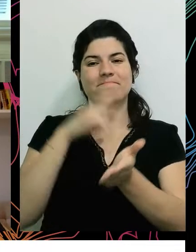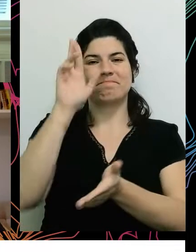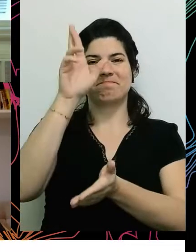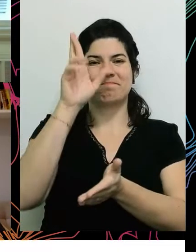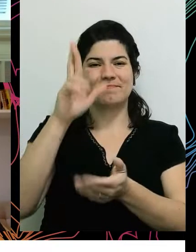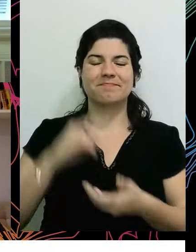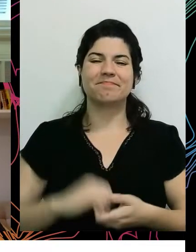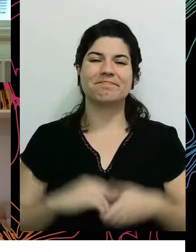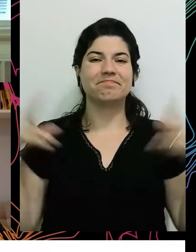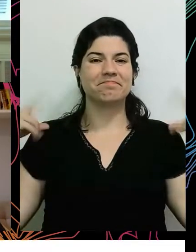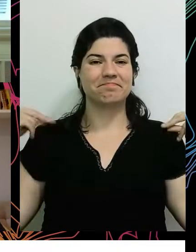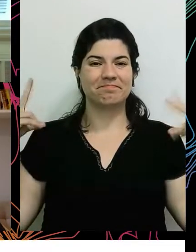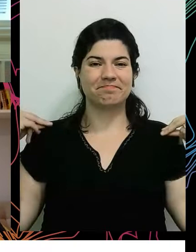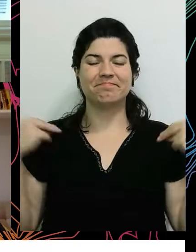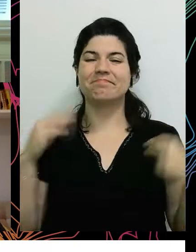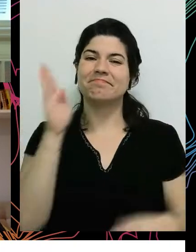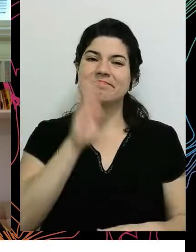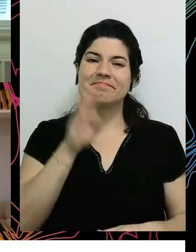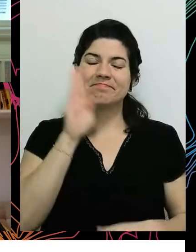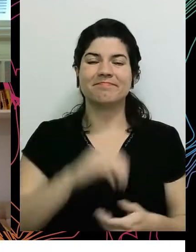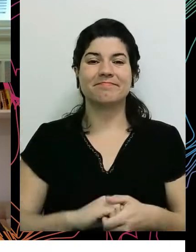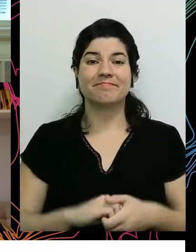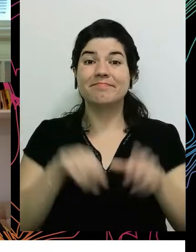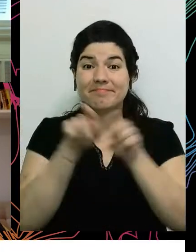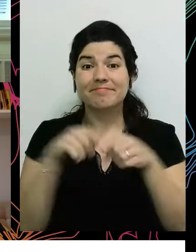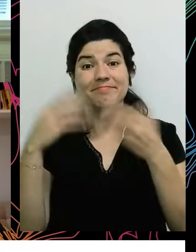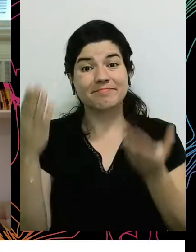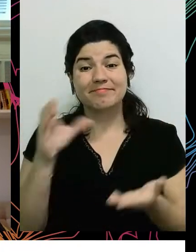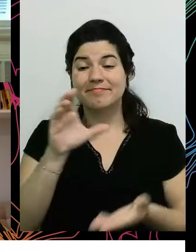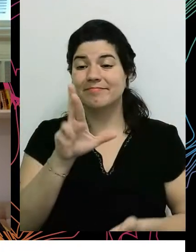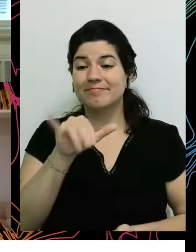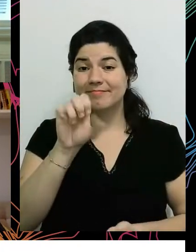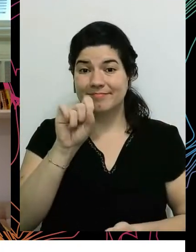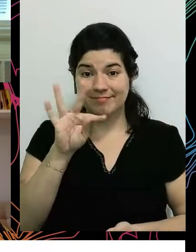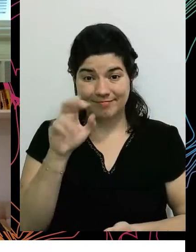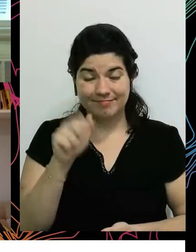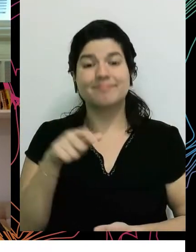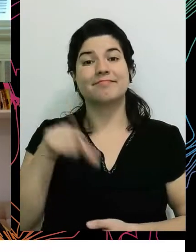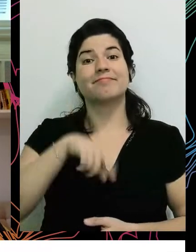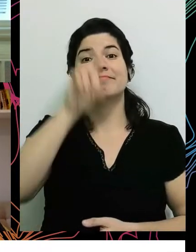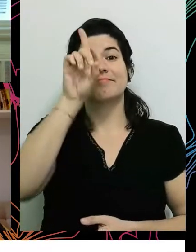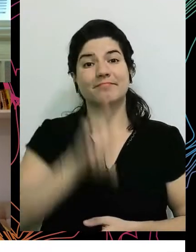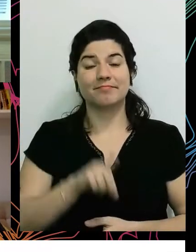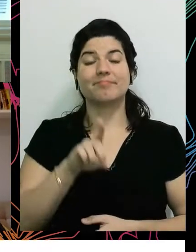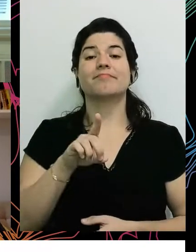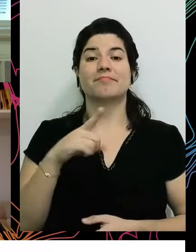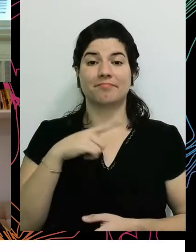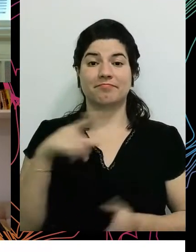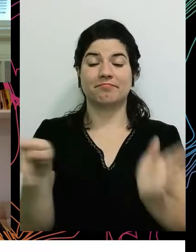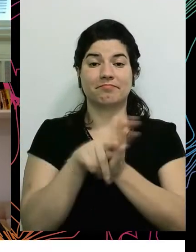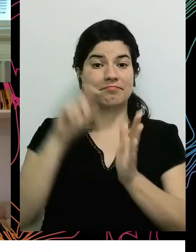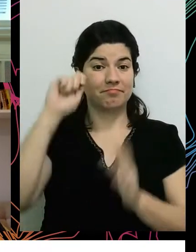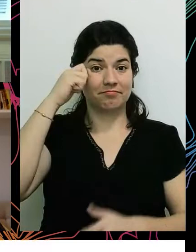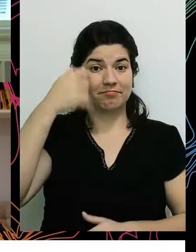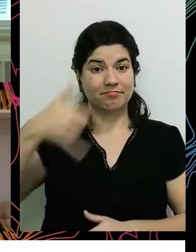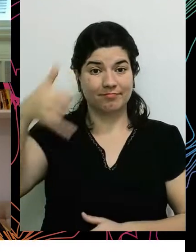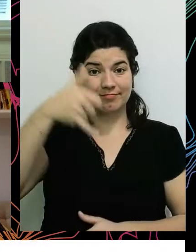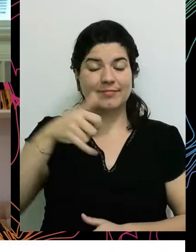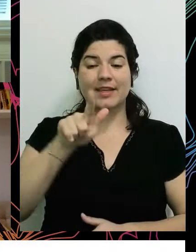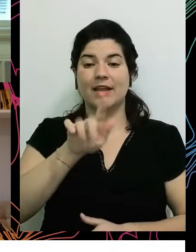legal. Por fim, temos a Cristina Pinho, que é diretora executiva do Instituto Brasileiro de Petróleo e Gás, o